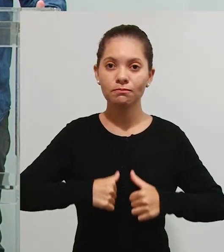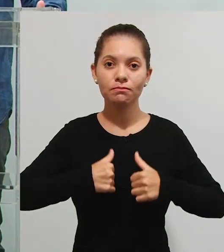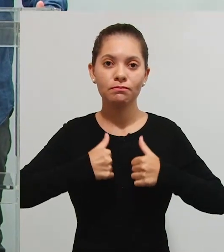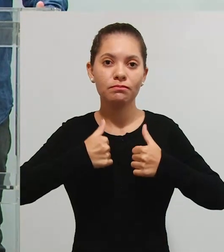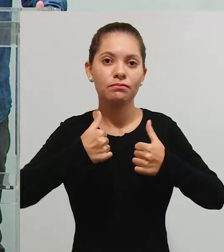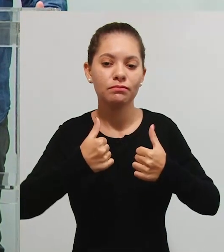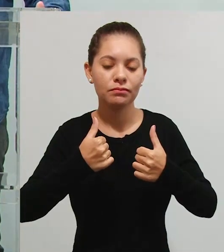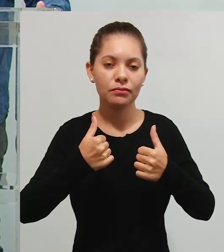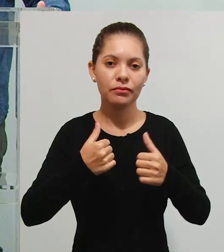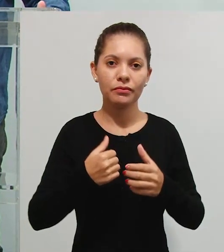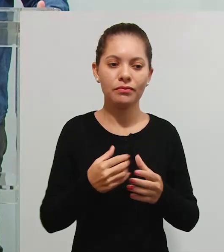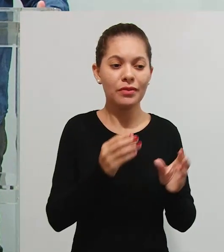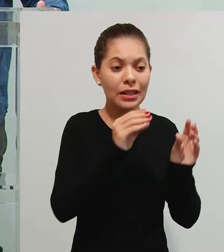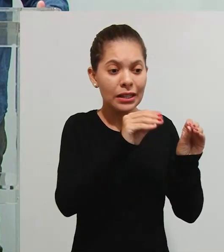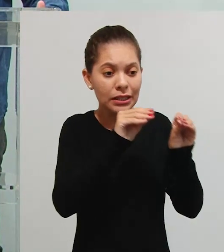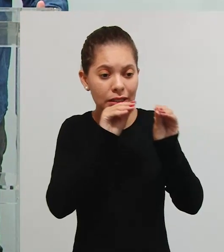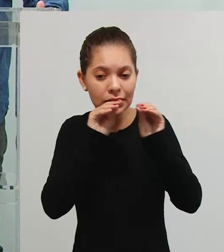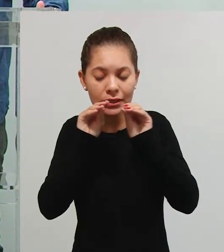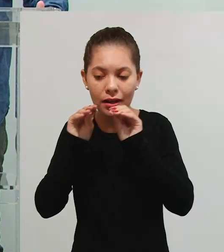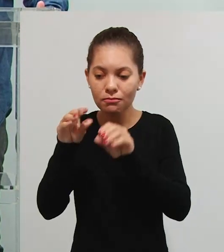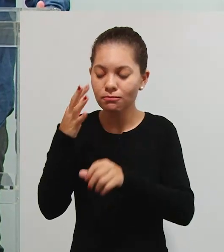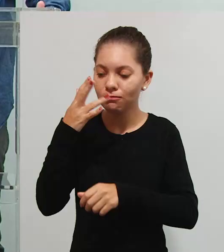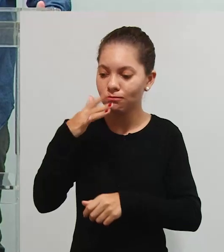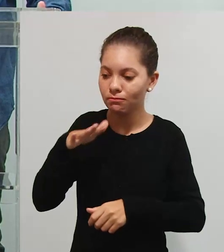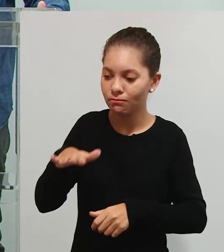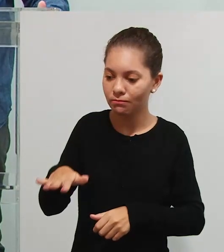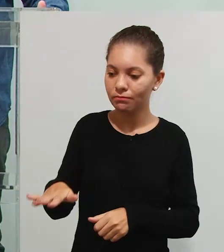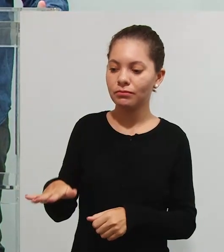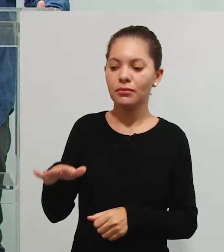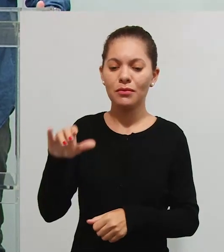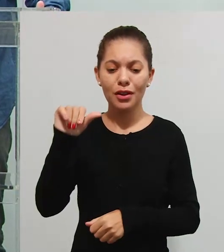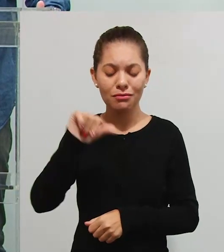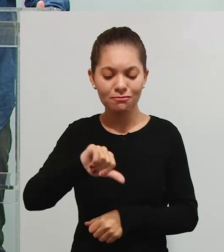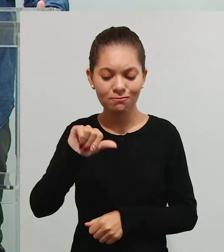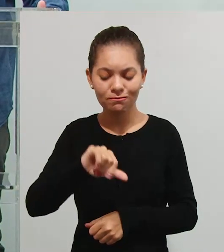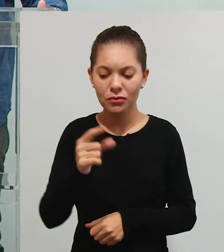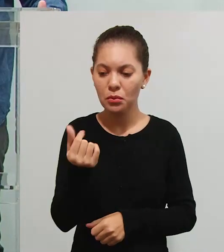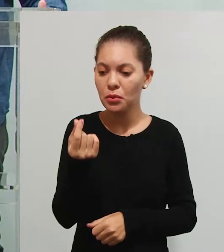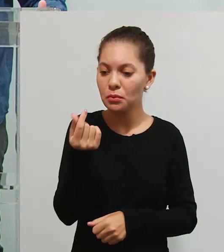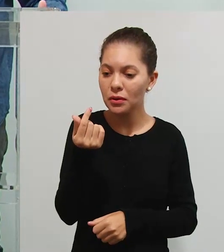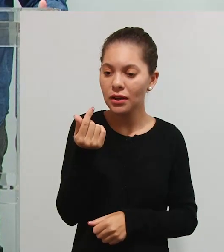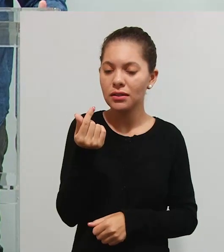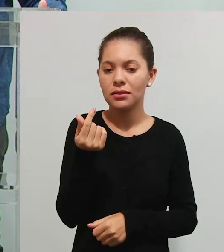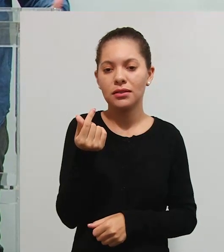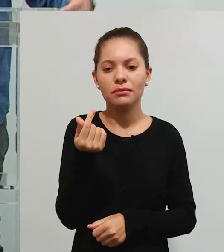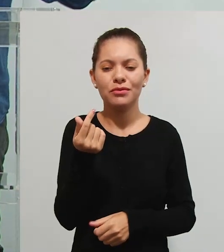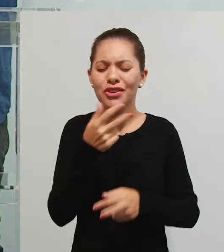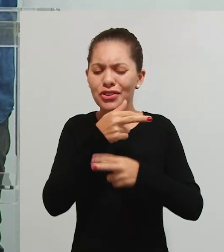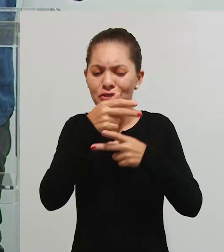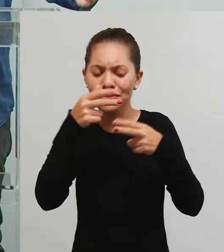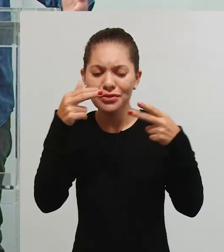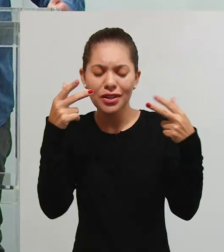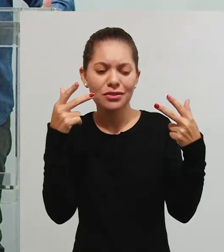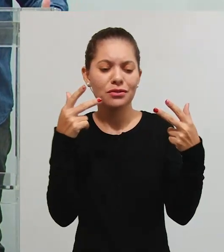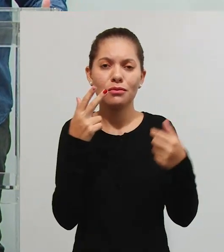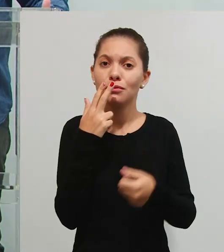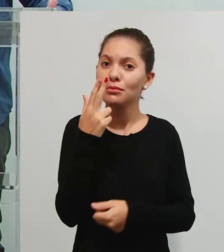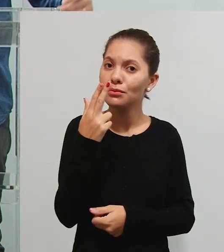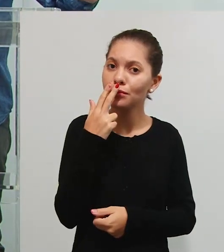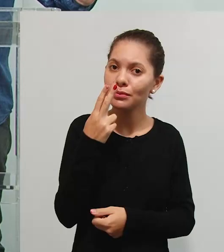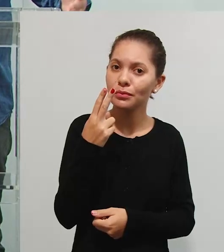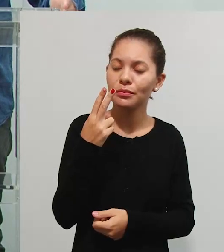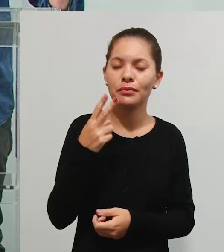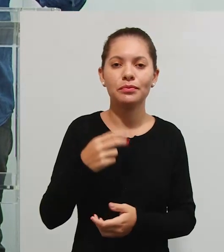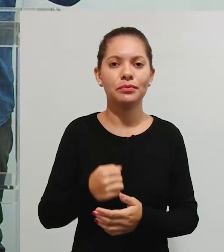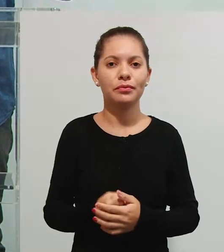para tirar crianças de uma situação de pobreza, de marginalidade, de drogas e mostrar para essas